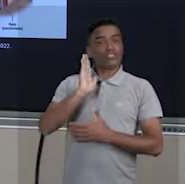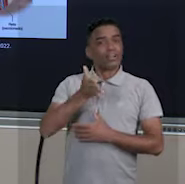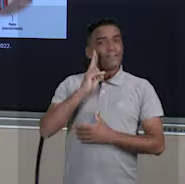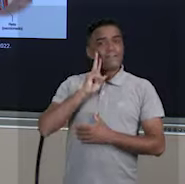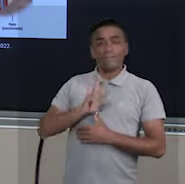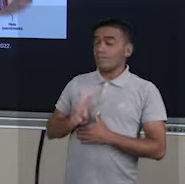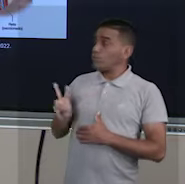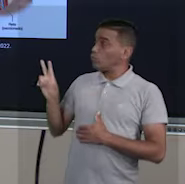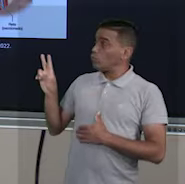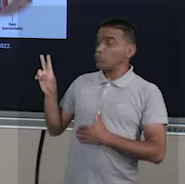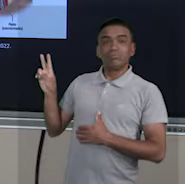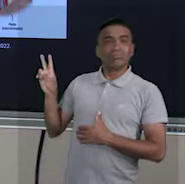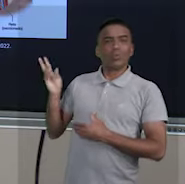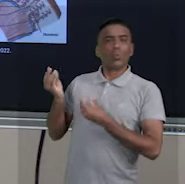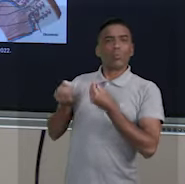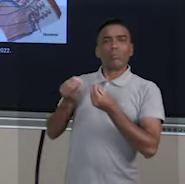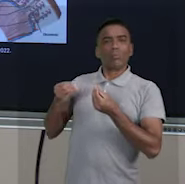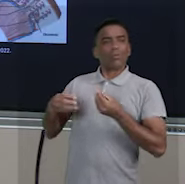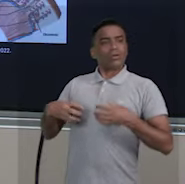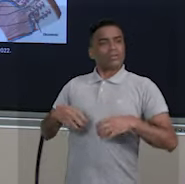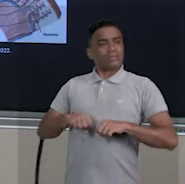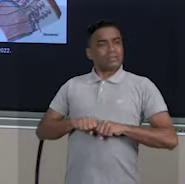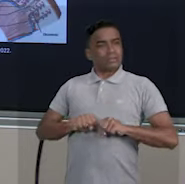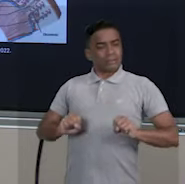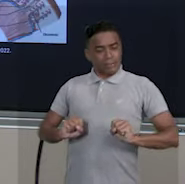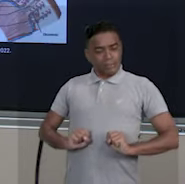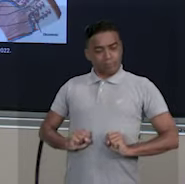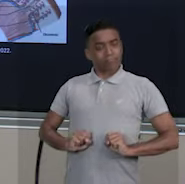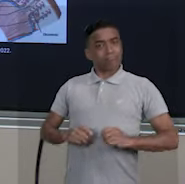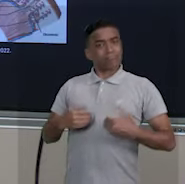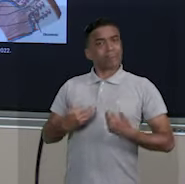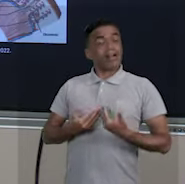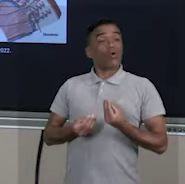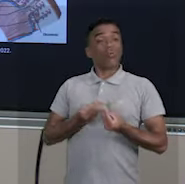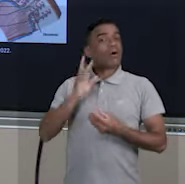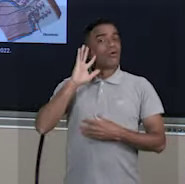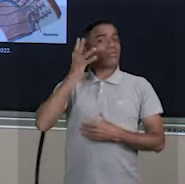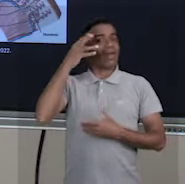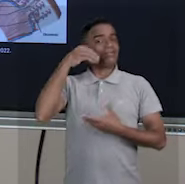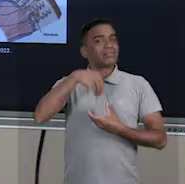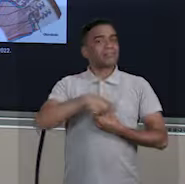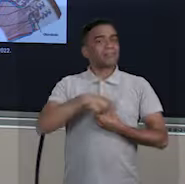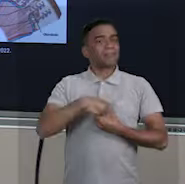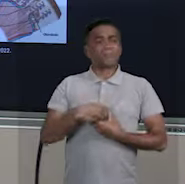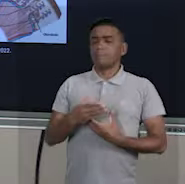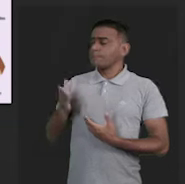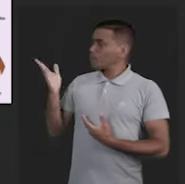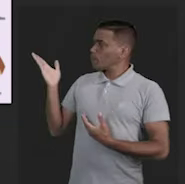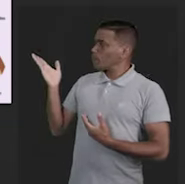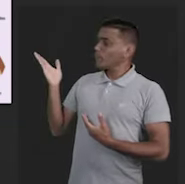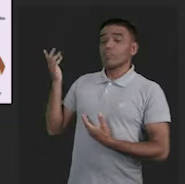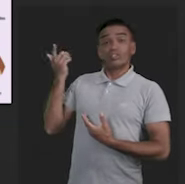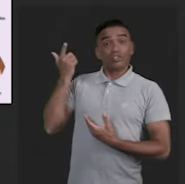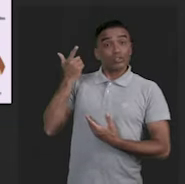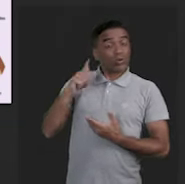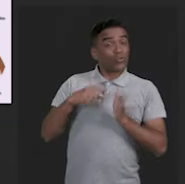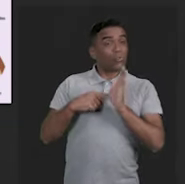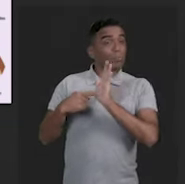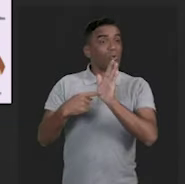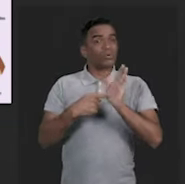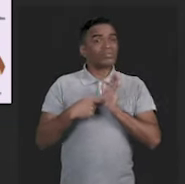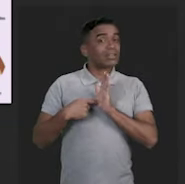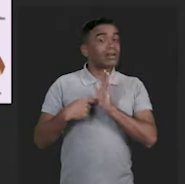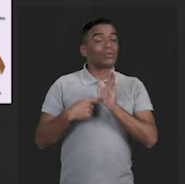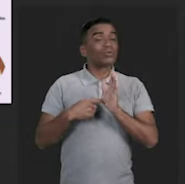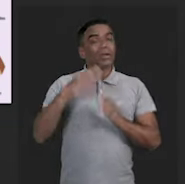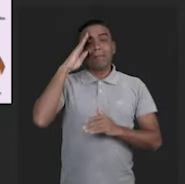conhecem a anatomia desse sistema, vamos para a parte funcional. Aqui, mais uma vez, mostrando a anatomia desse órgão,